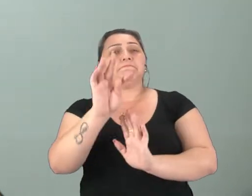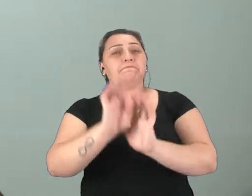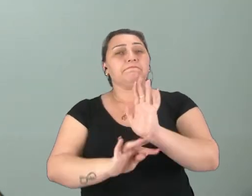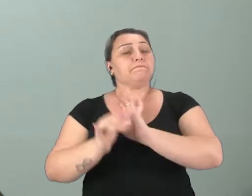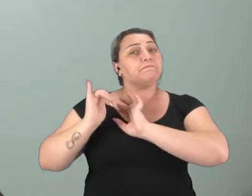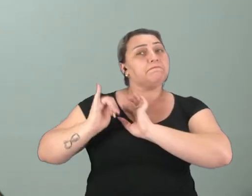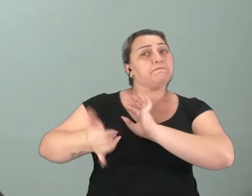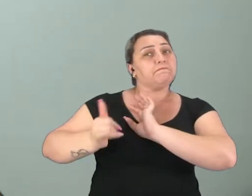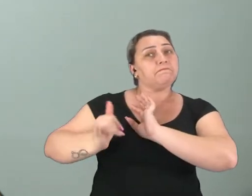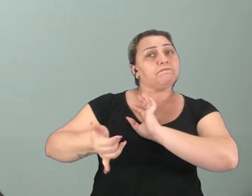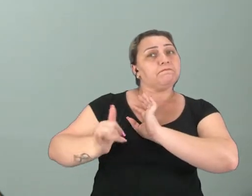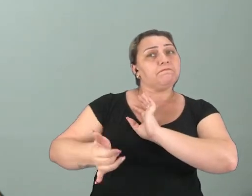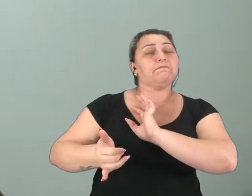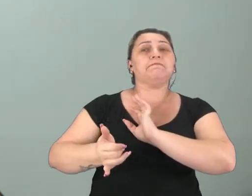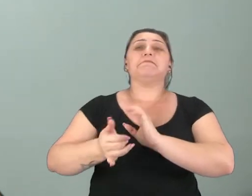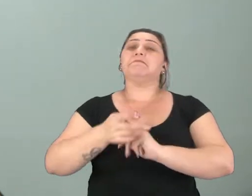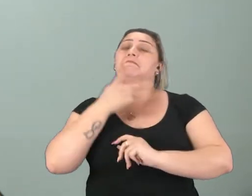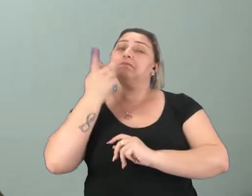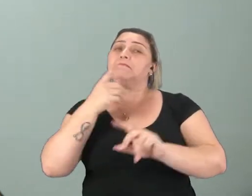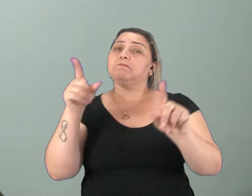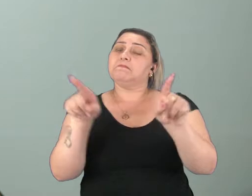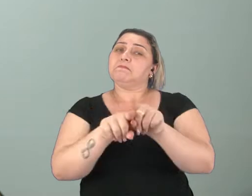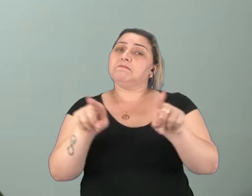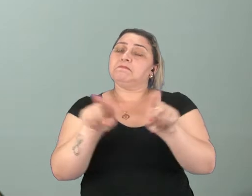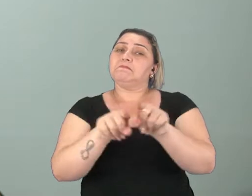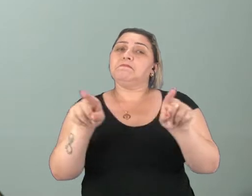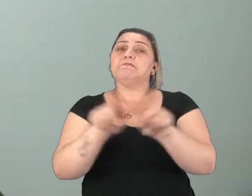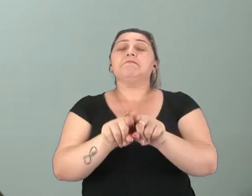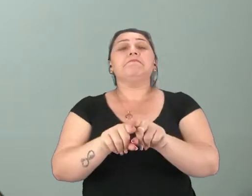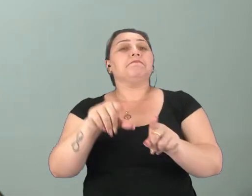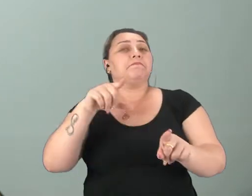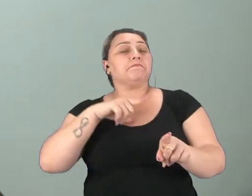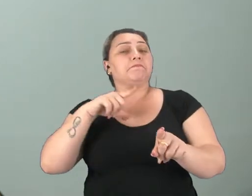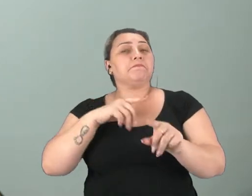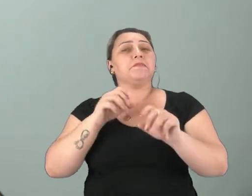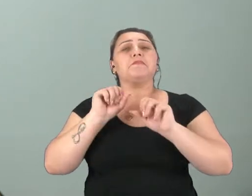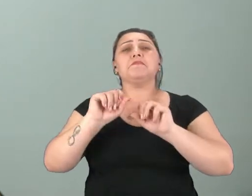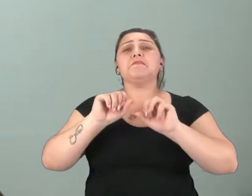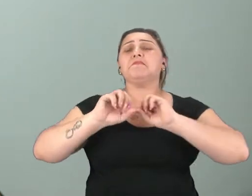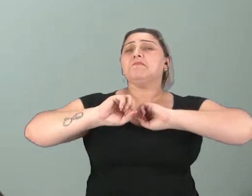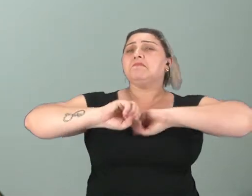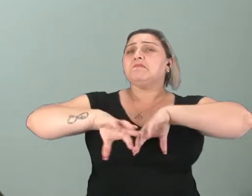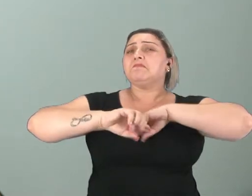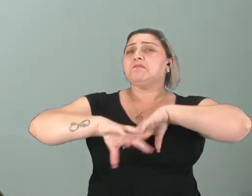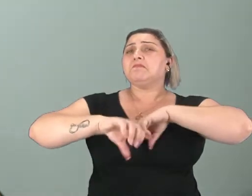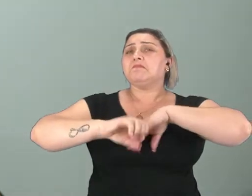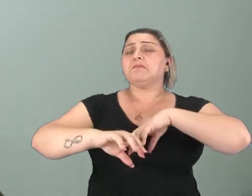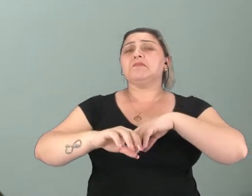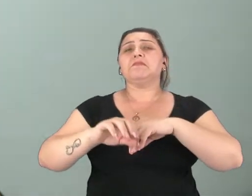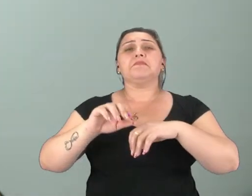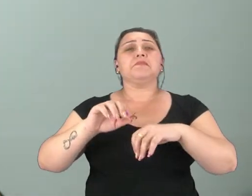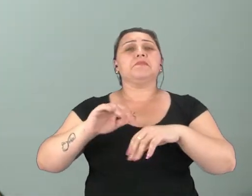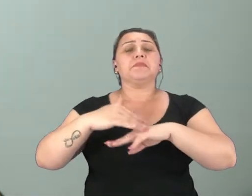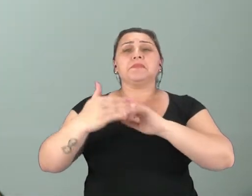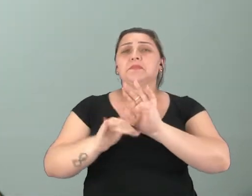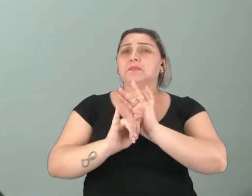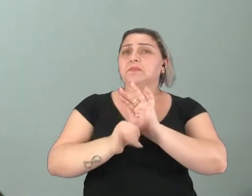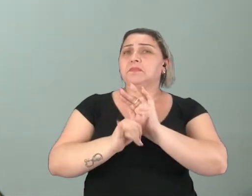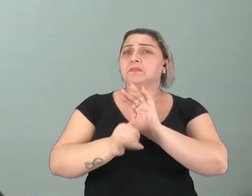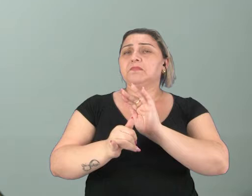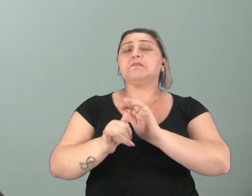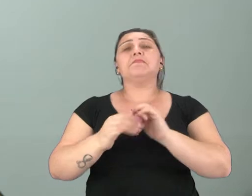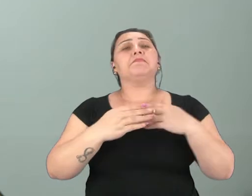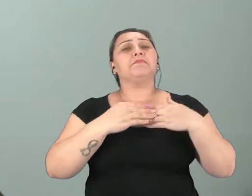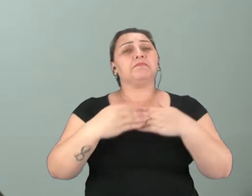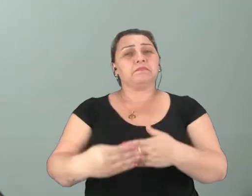textos narrativos. Falamos também que há nelas um ensinamento. Toda história, toda fábula